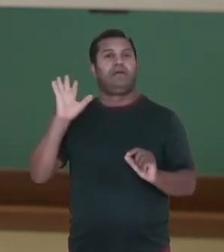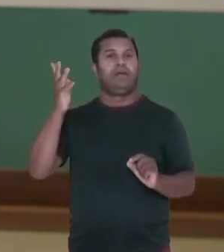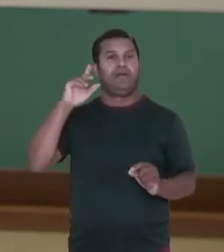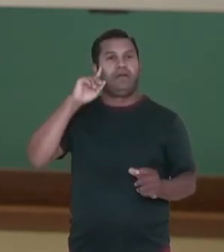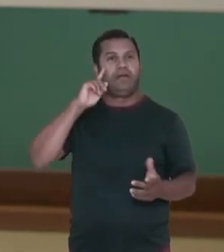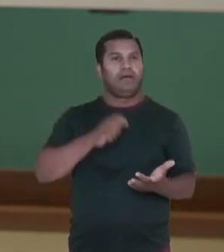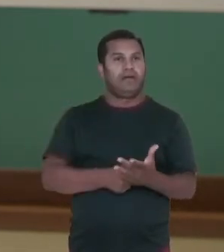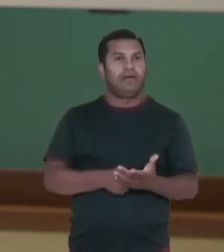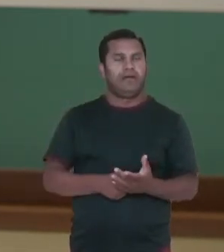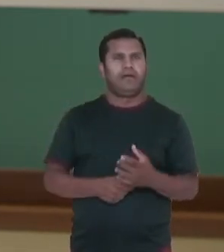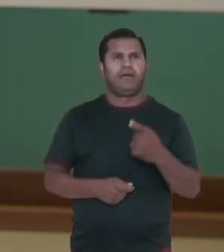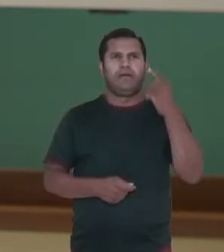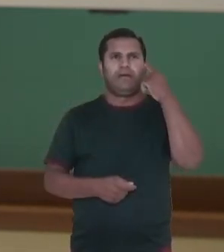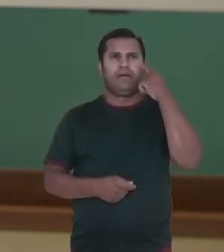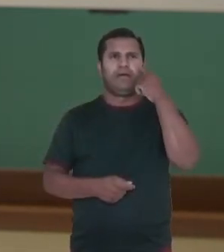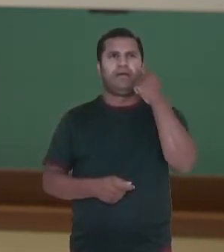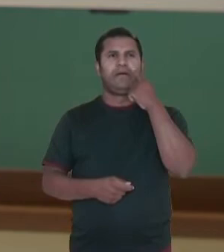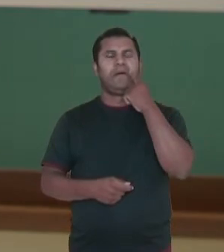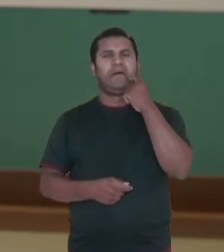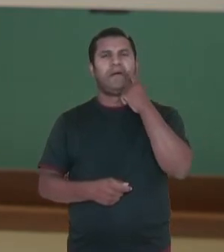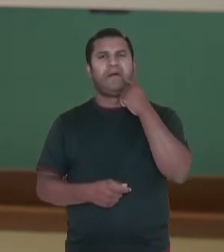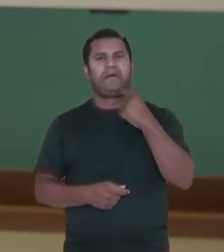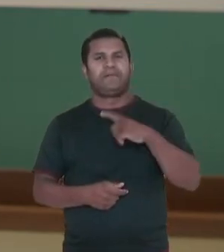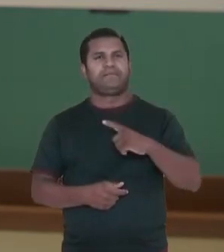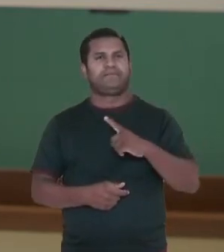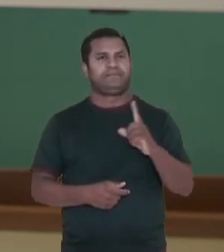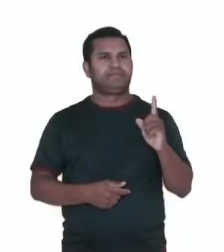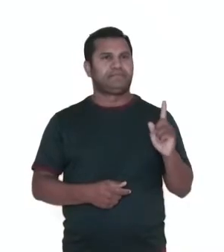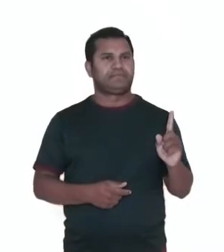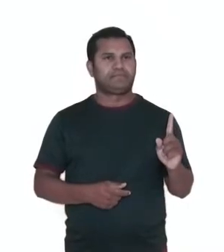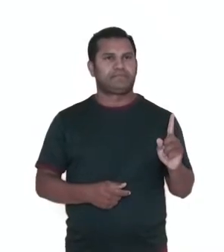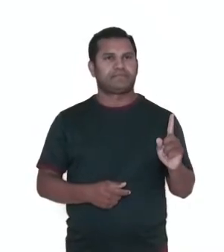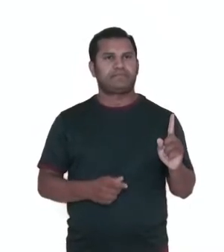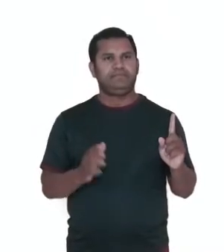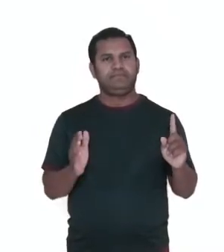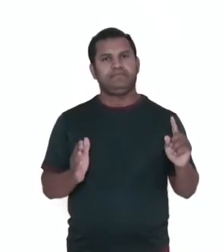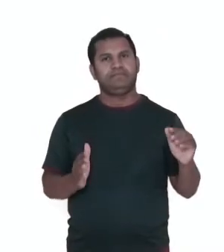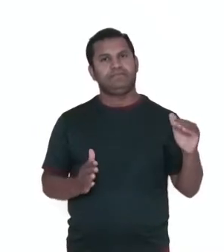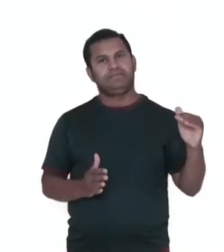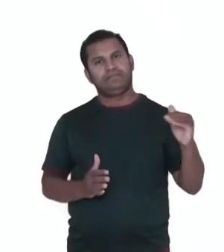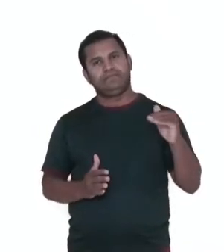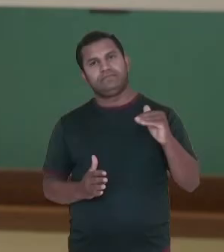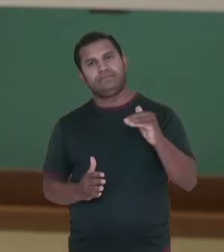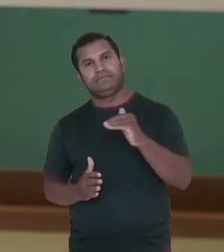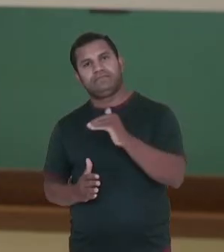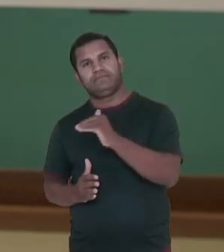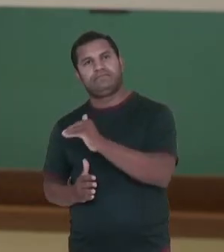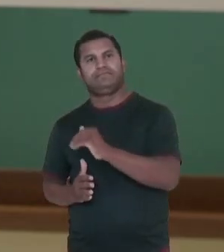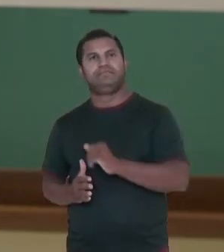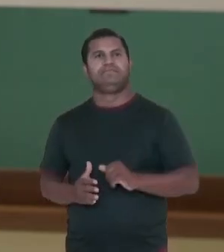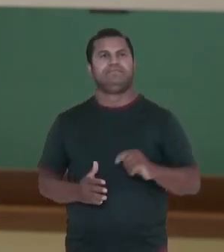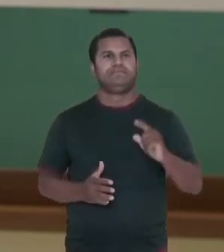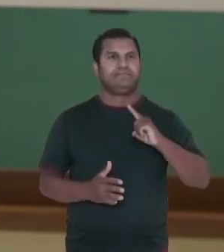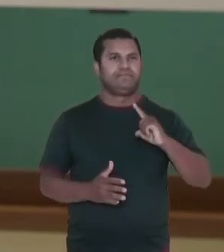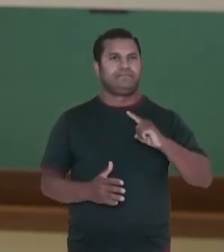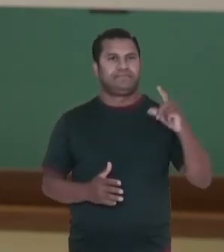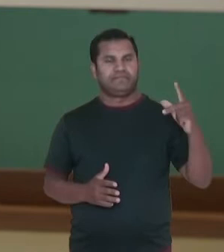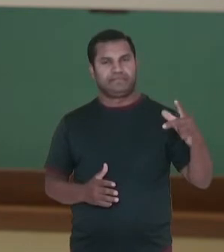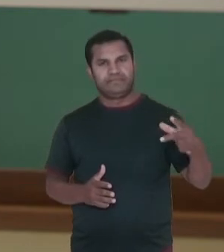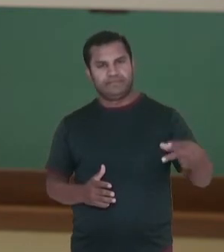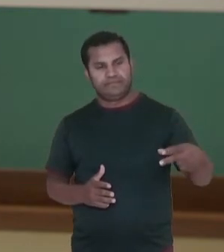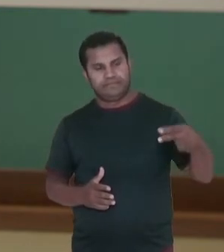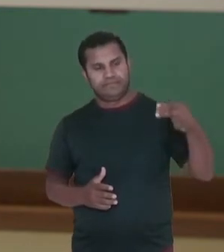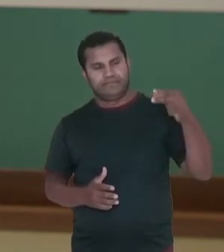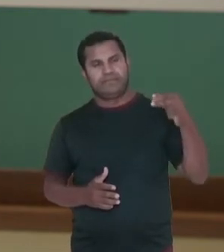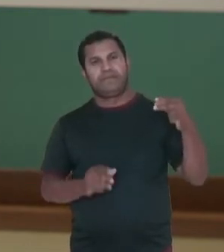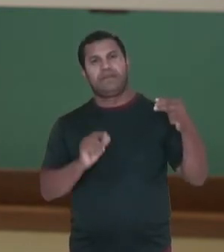doença coronária. O que que eu faço? Eu faço os embriões, né, in vitro. O que que é isso daí? Pego o espermatozoide do